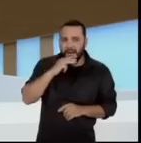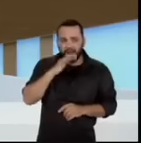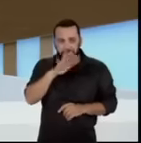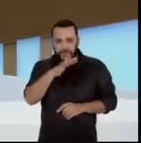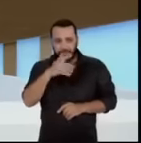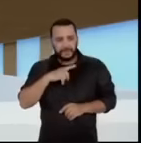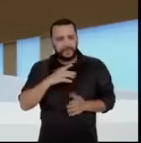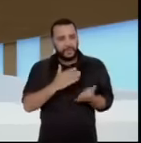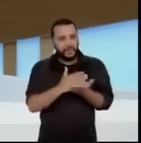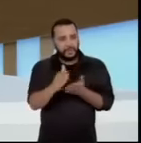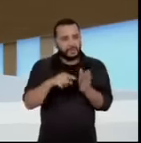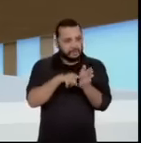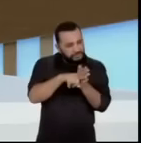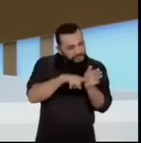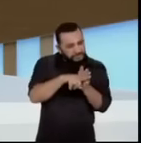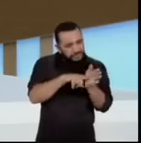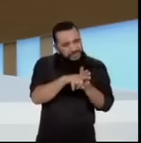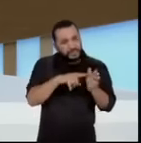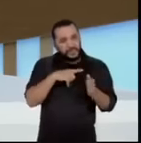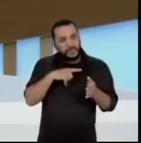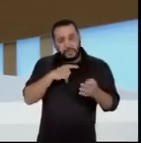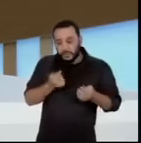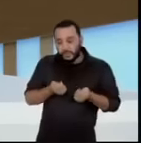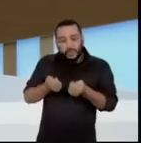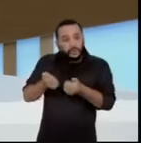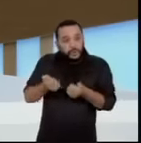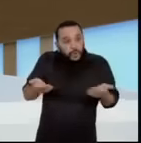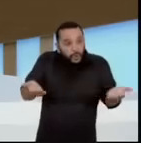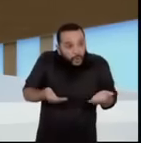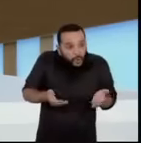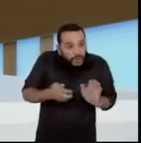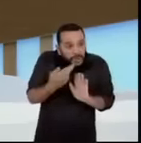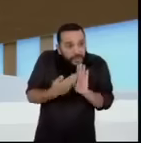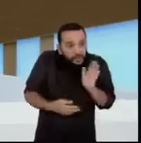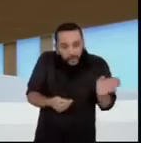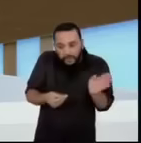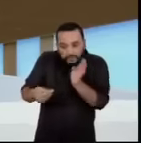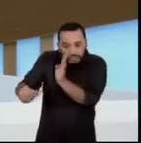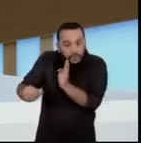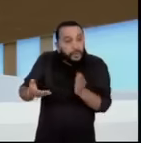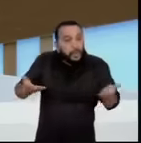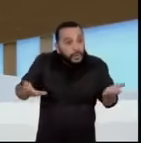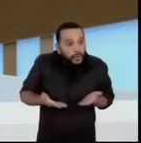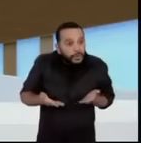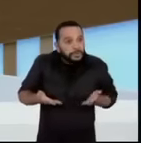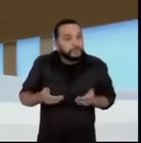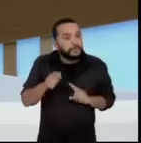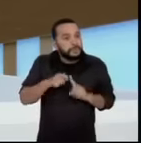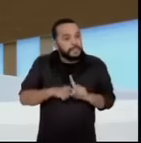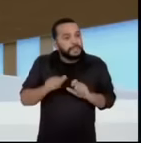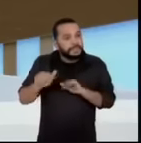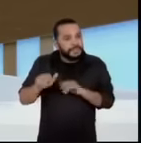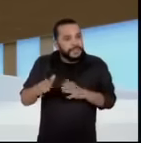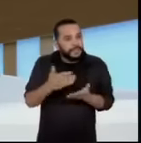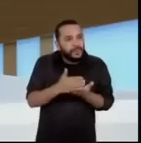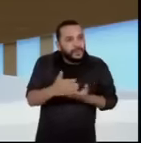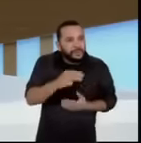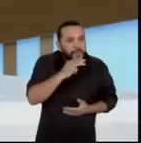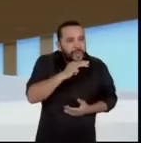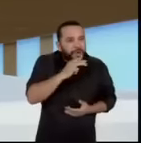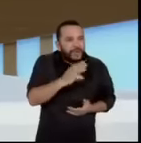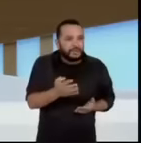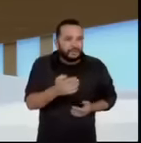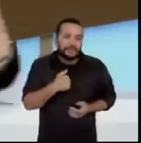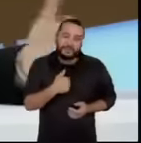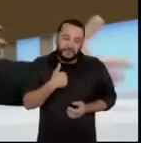Amazônia. Os doadores receberam hoje esse relatório. Nós estamos quase em setembro. Não teria sido